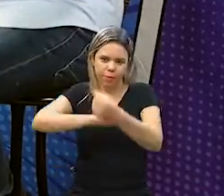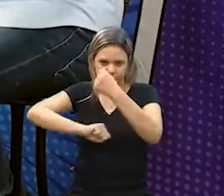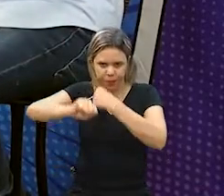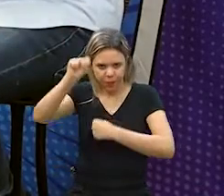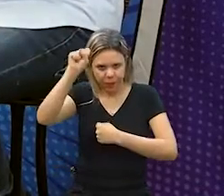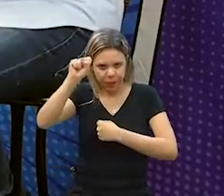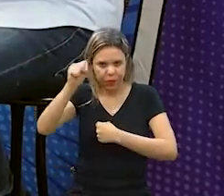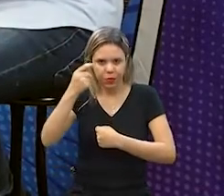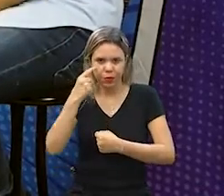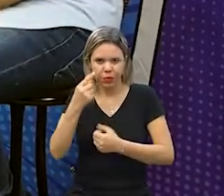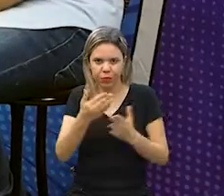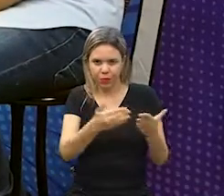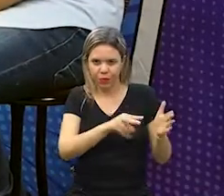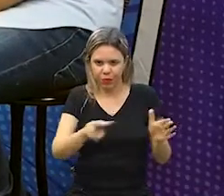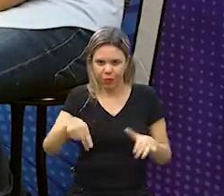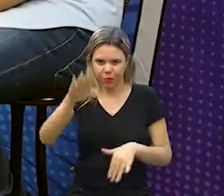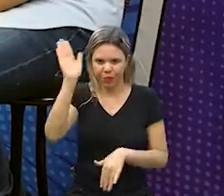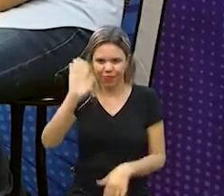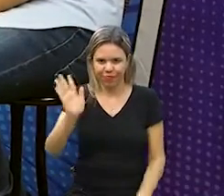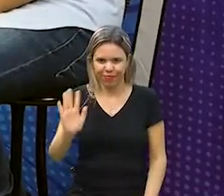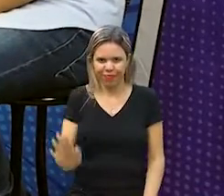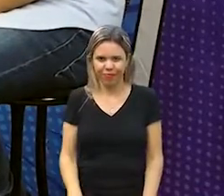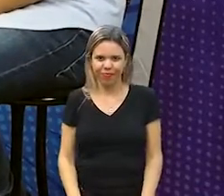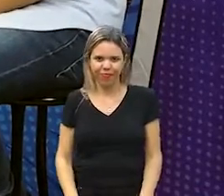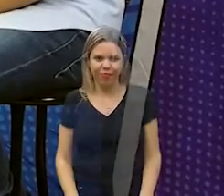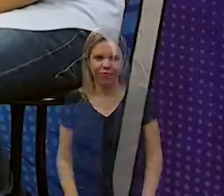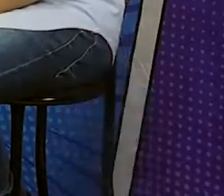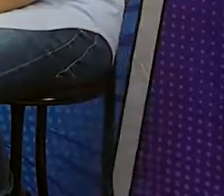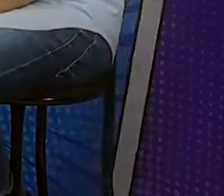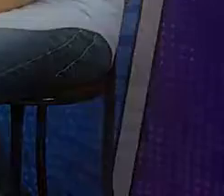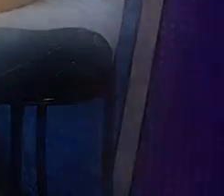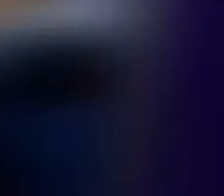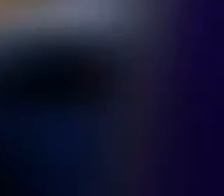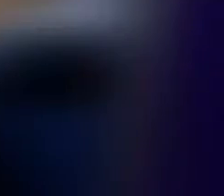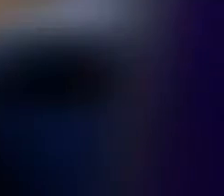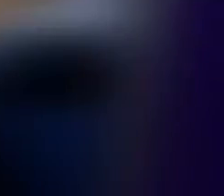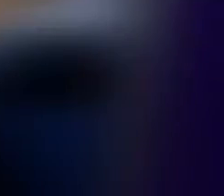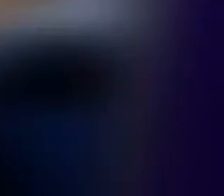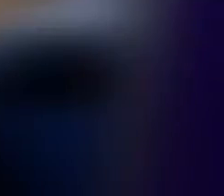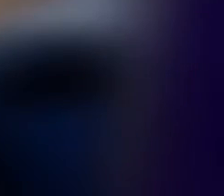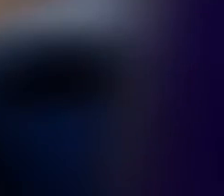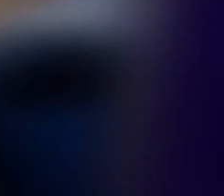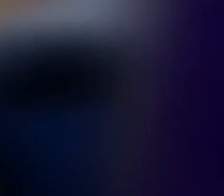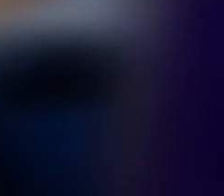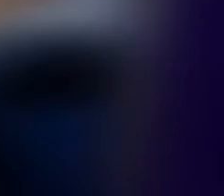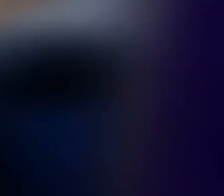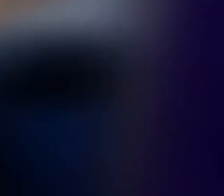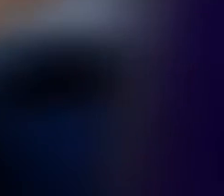Universo Épico. E olha, semana que vem tem muito mais. Tchau, tchau.